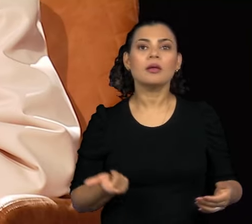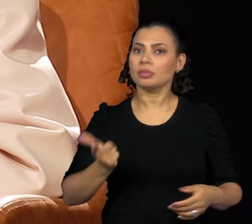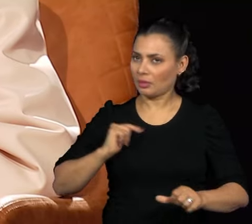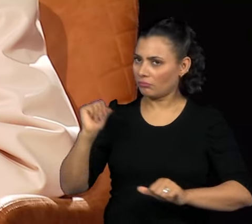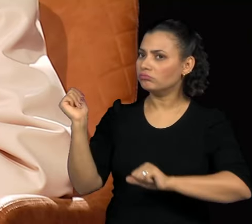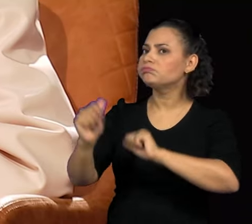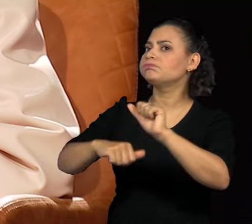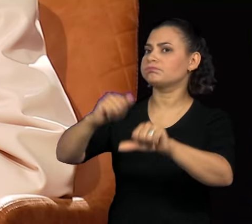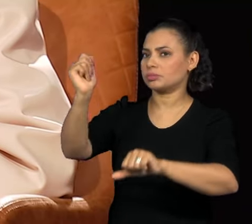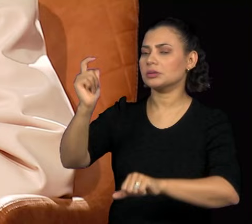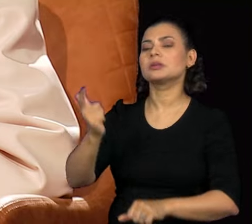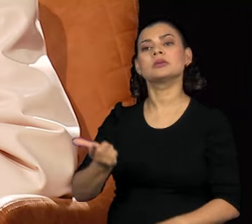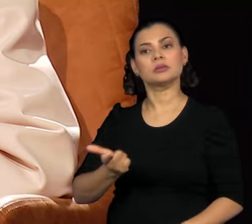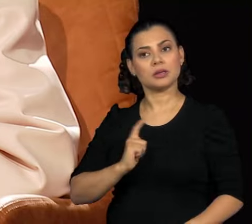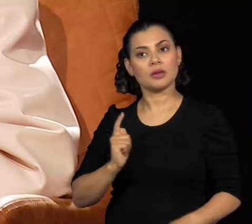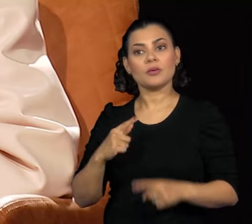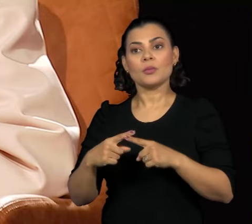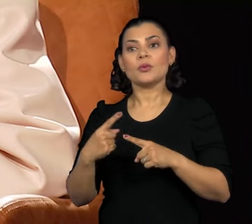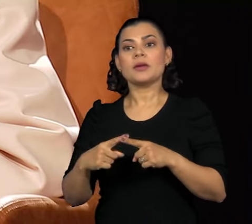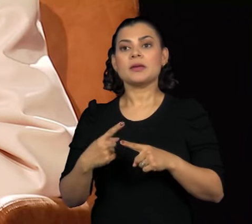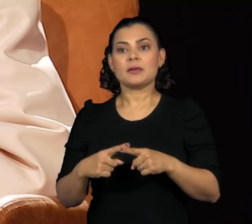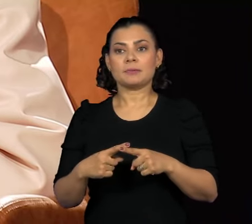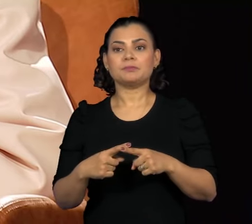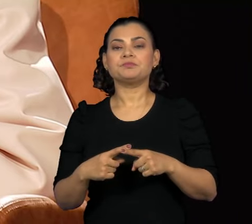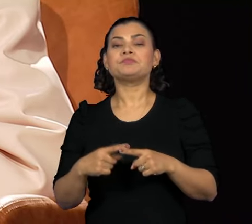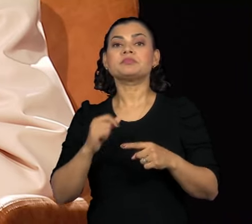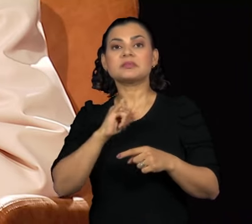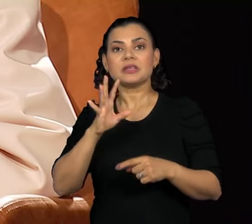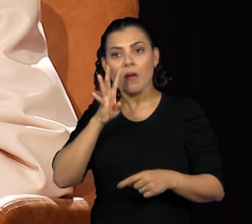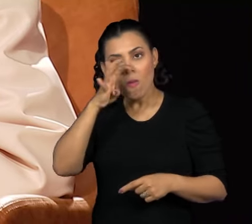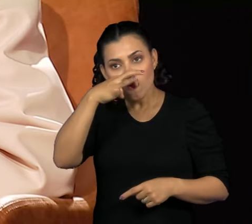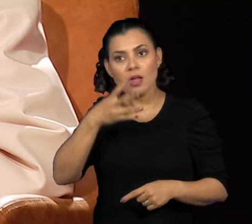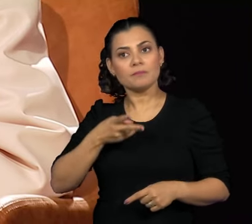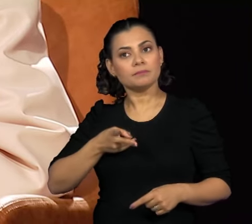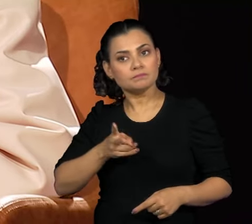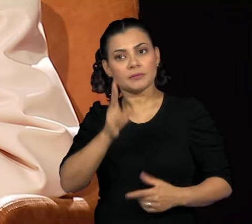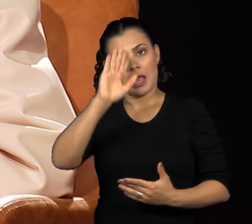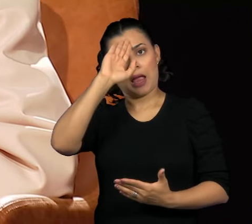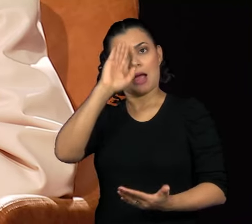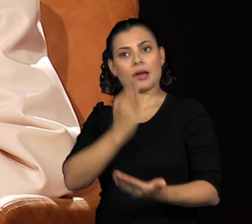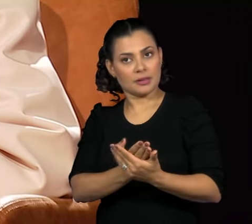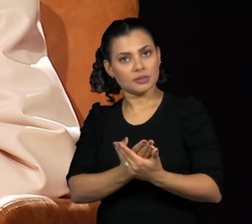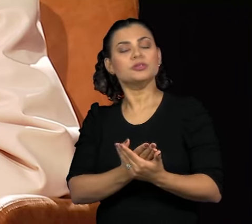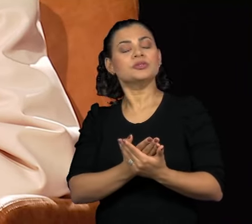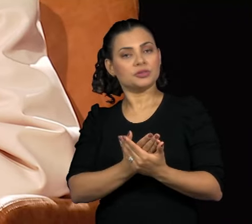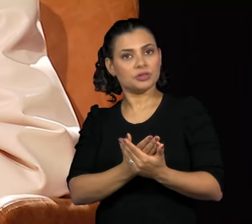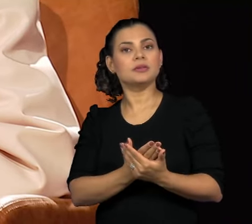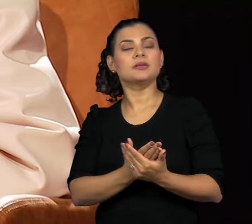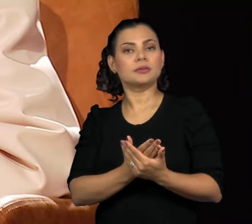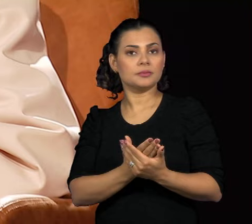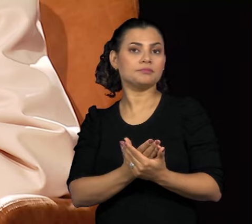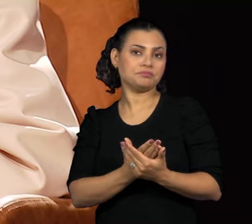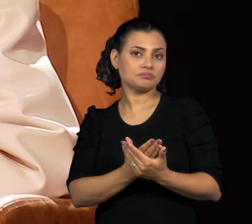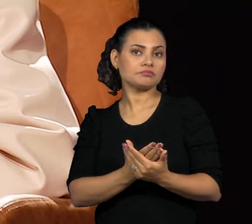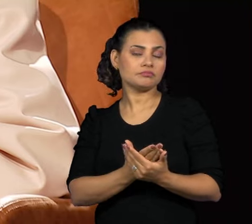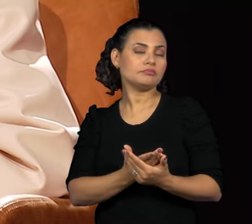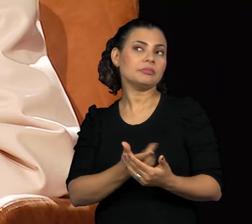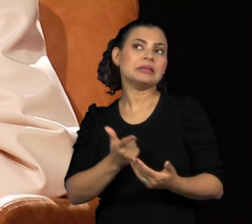porque quando você persiste, né, quando você acredita, quando você